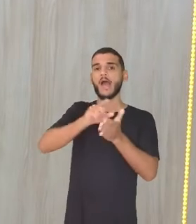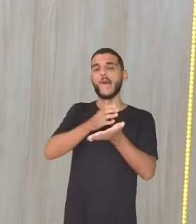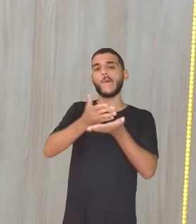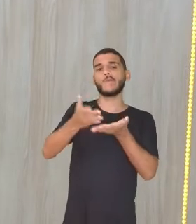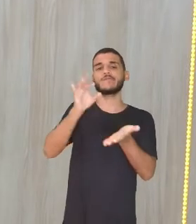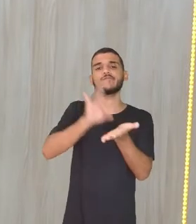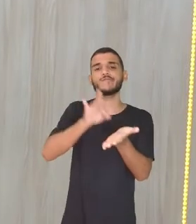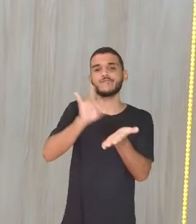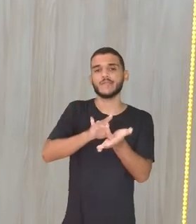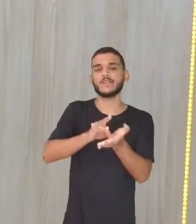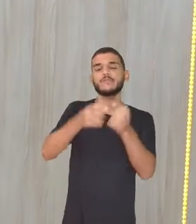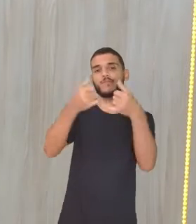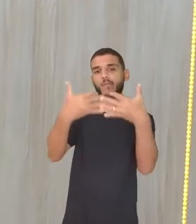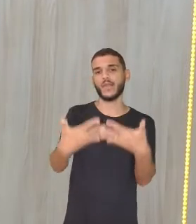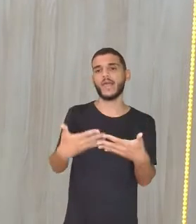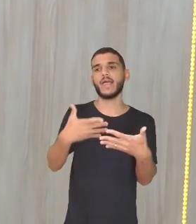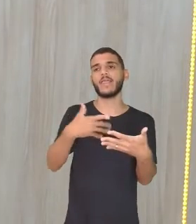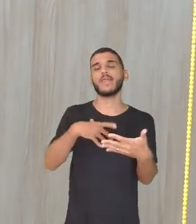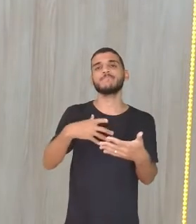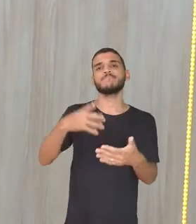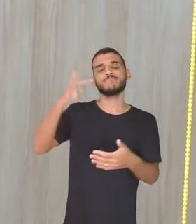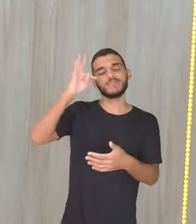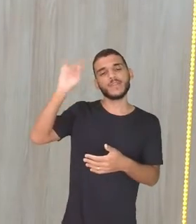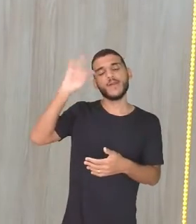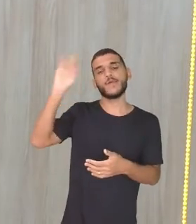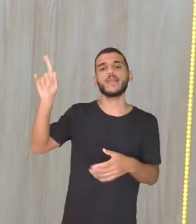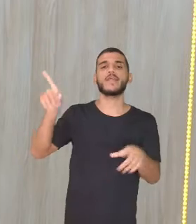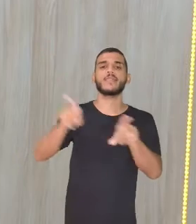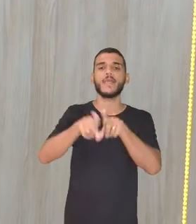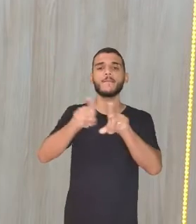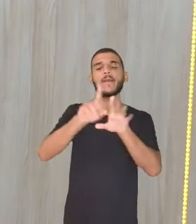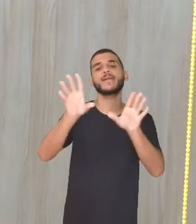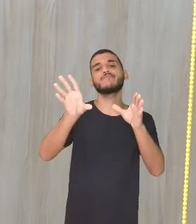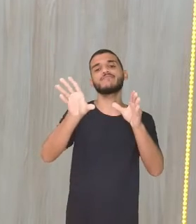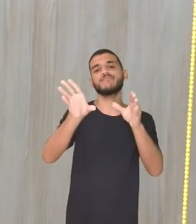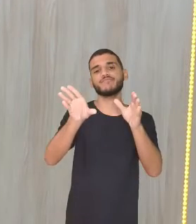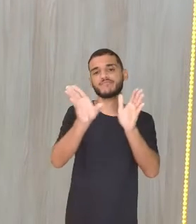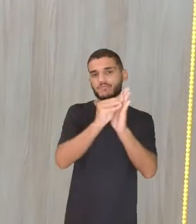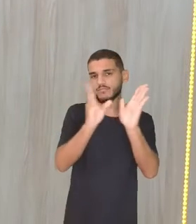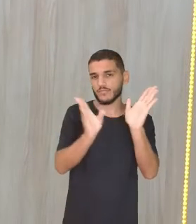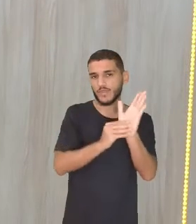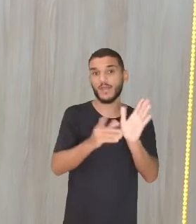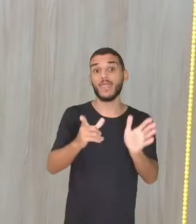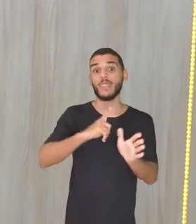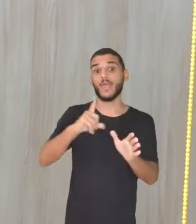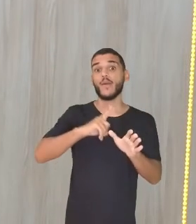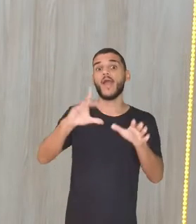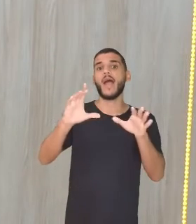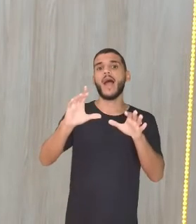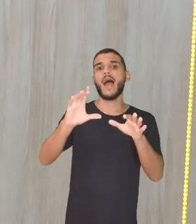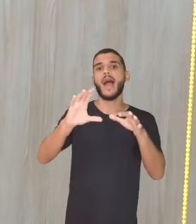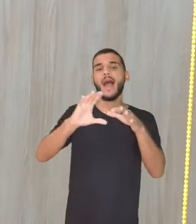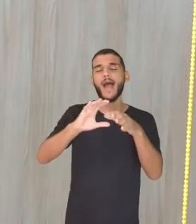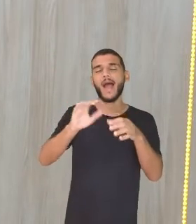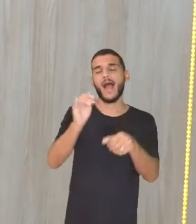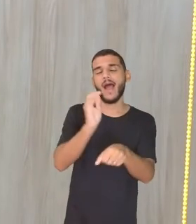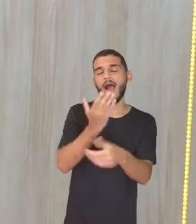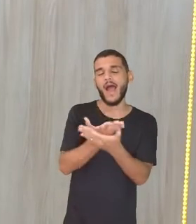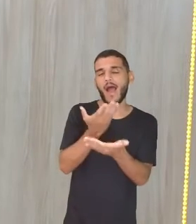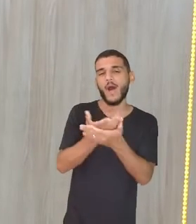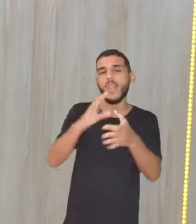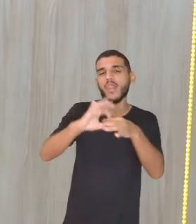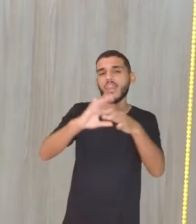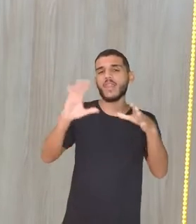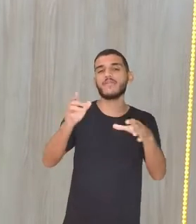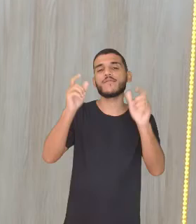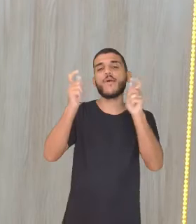realmente falar da teoria do conteúdo, eu quero lembrar a vocês que a aula ela fica disponível no YouTube, então qualquer